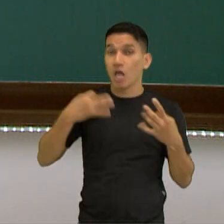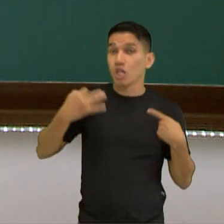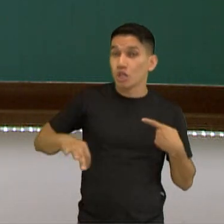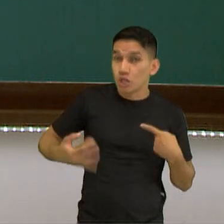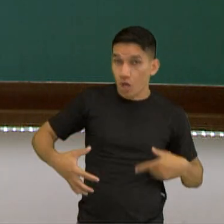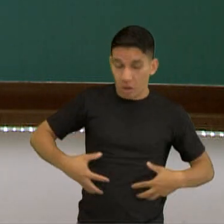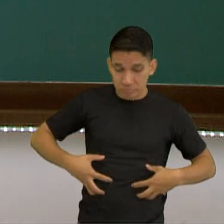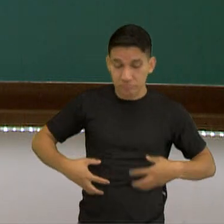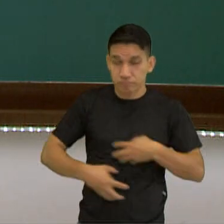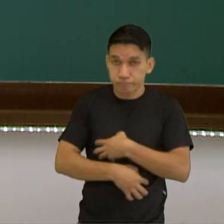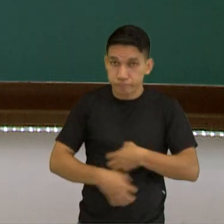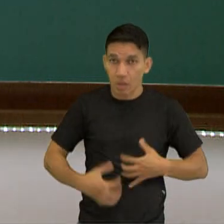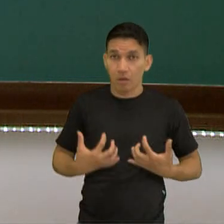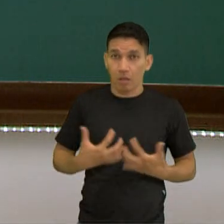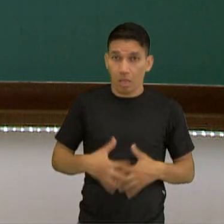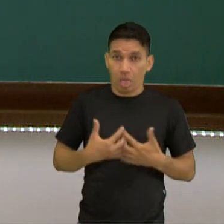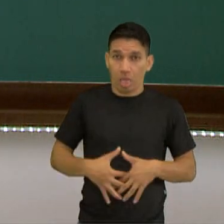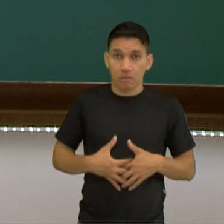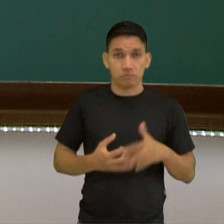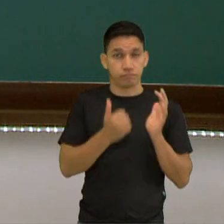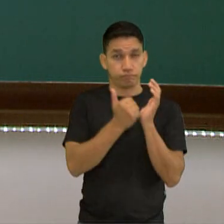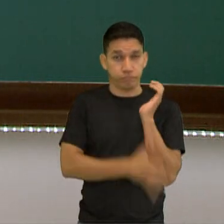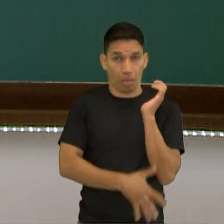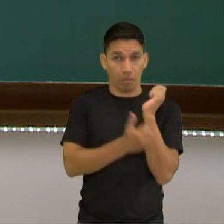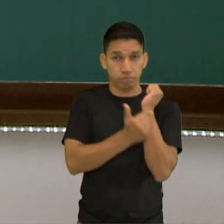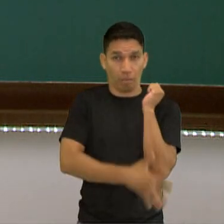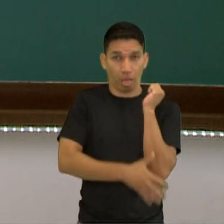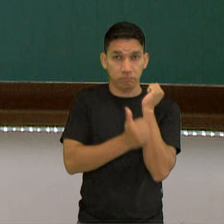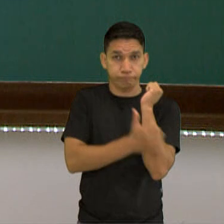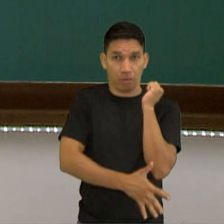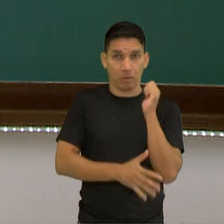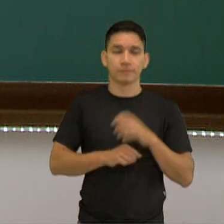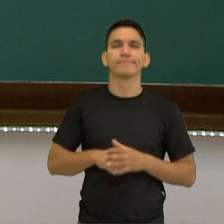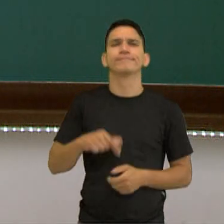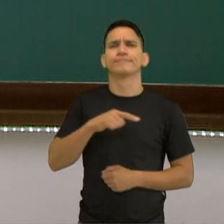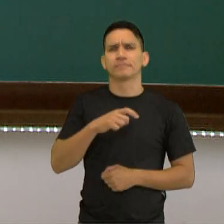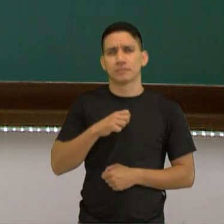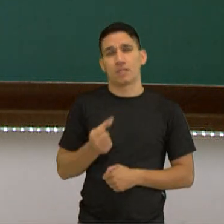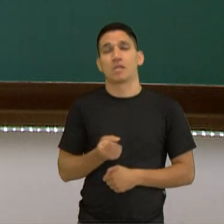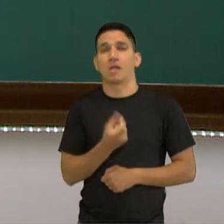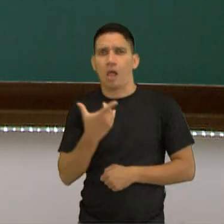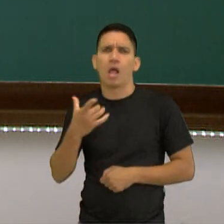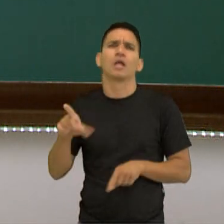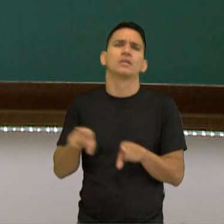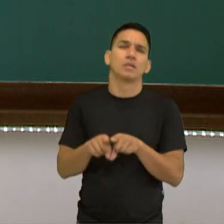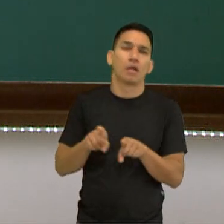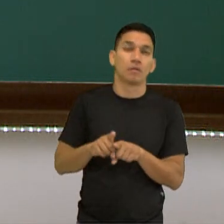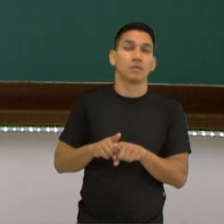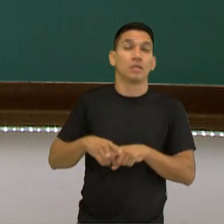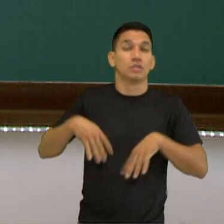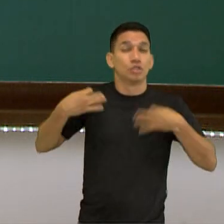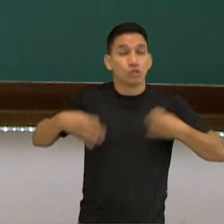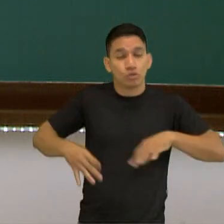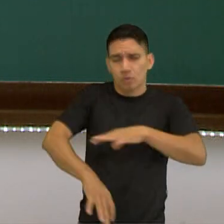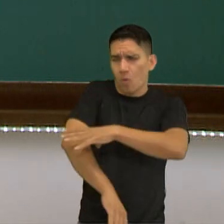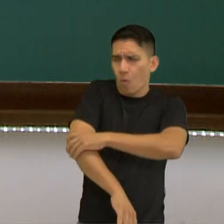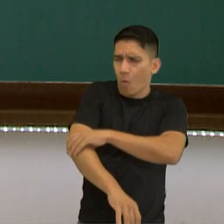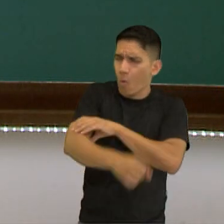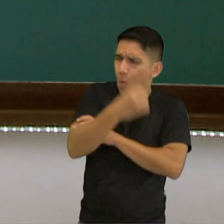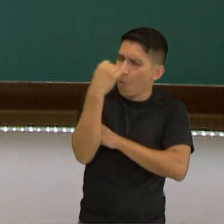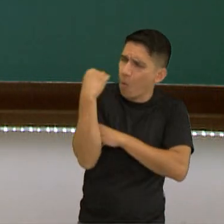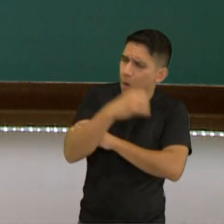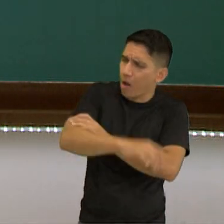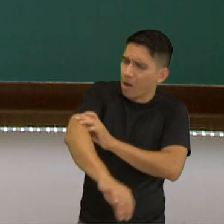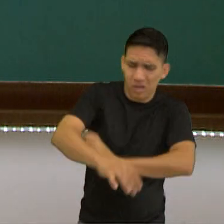desarranjos intestinais, né? Diarreia, dores nas articulações, dores de